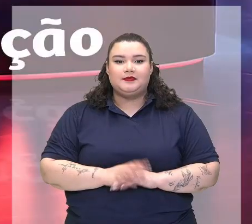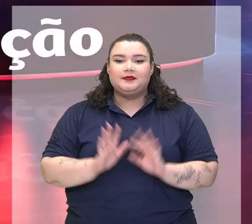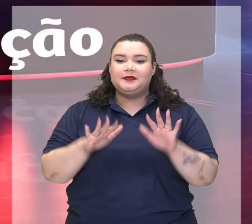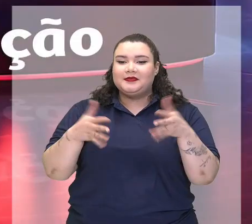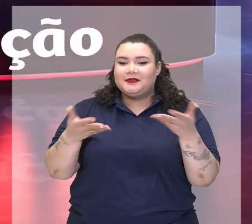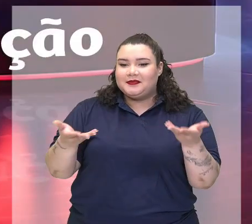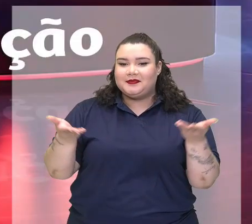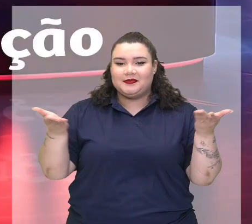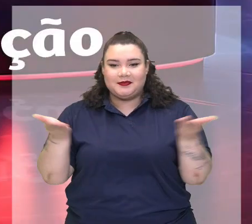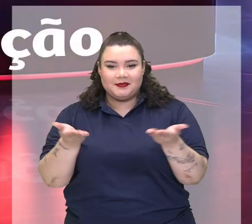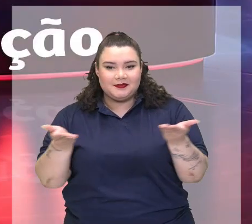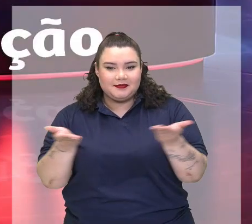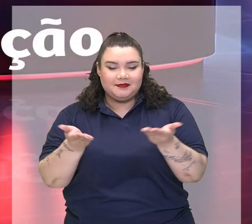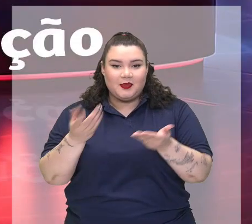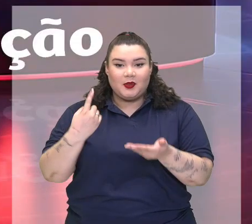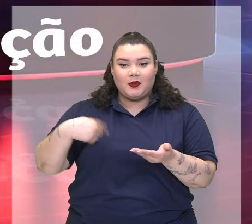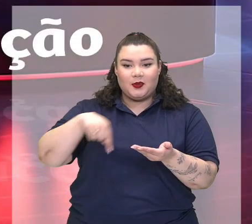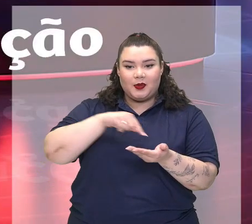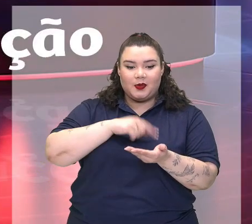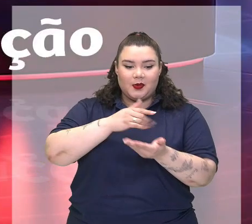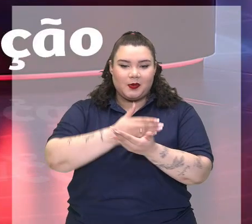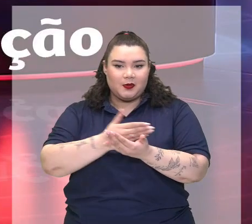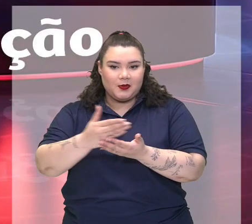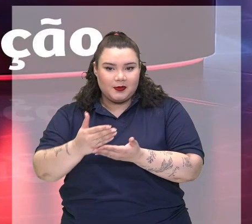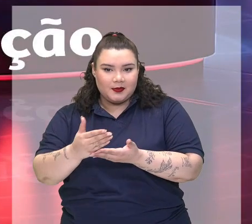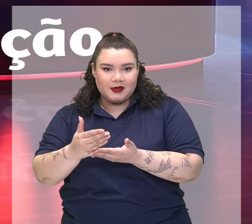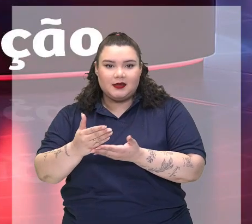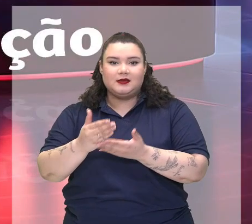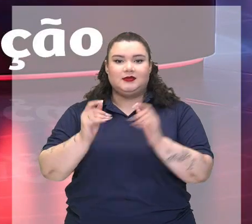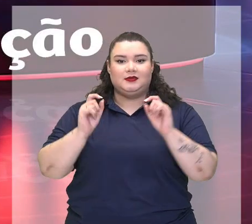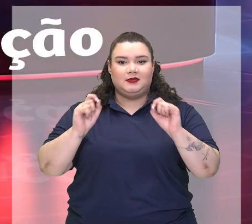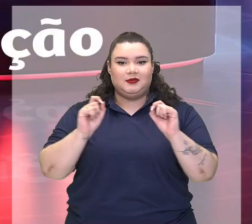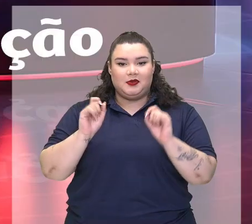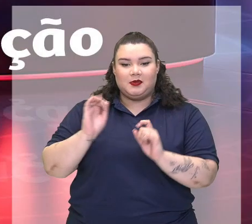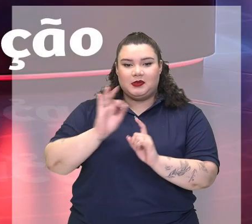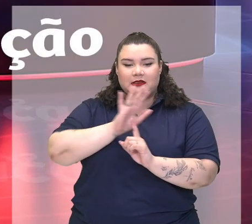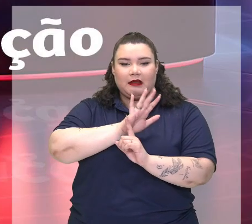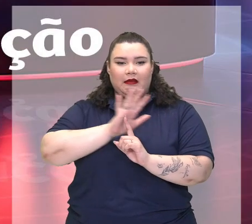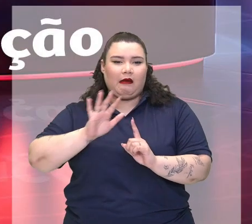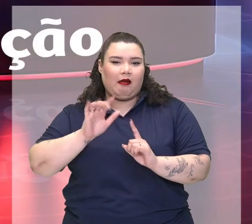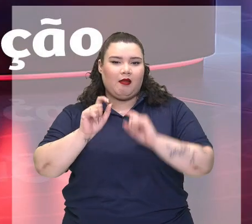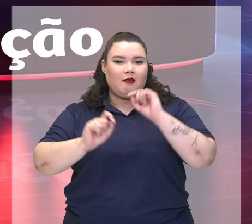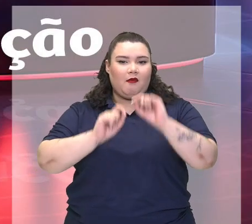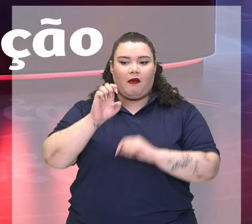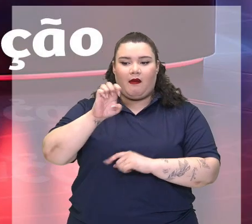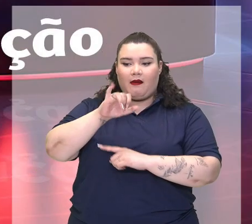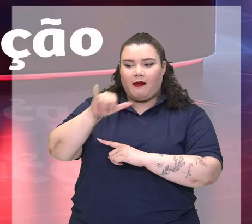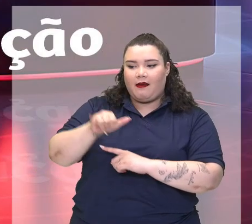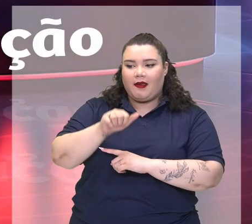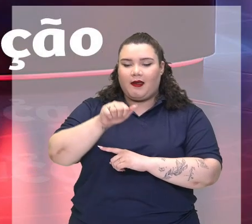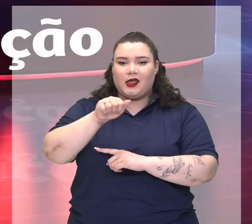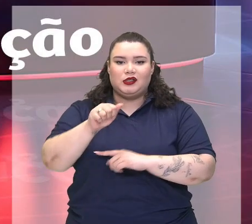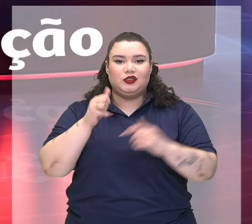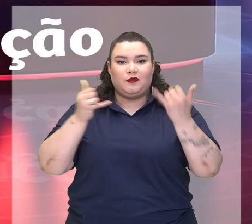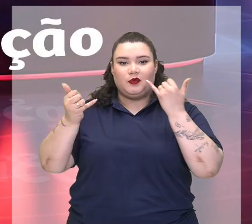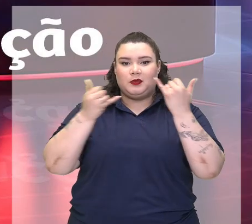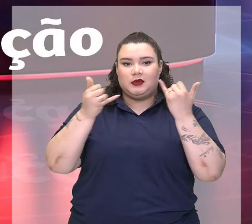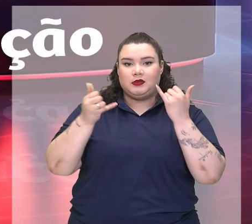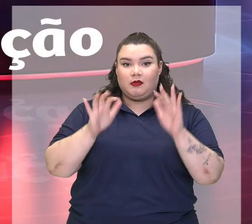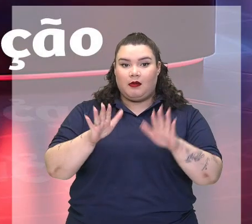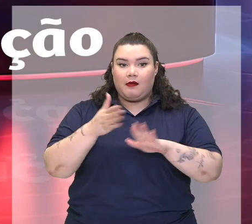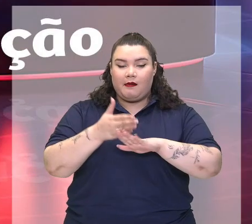Então, turmas, nós estamos aqui no nosso EJA News, né? E nós vamos trabalhar, antes